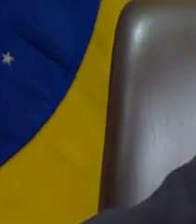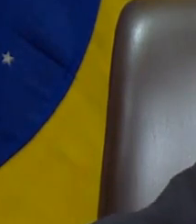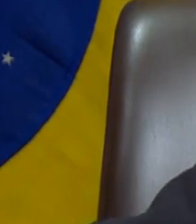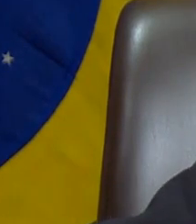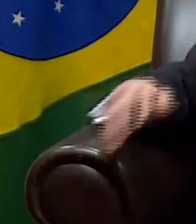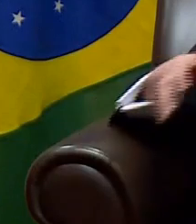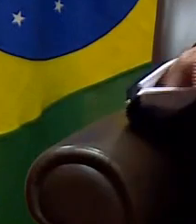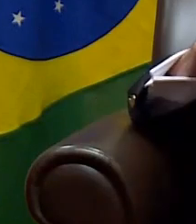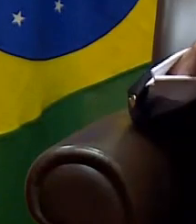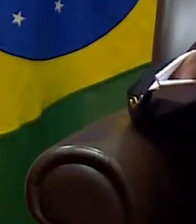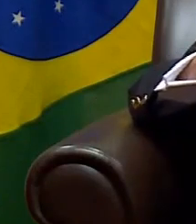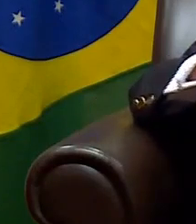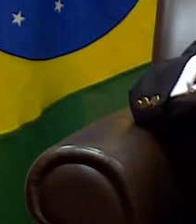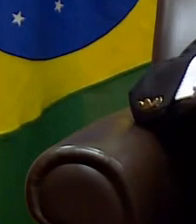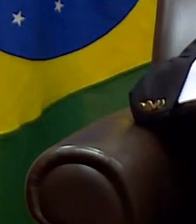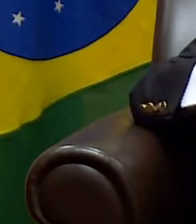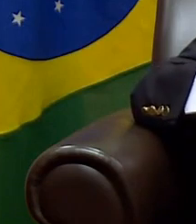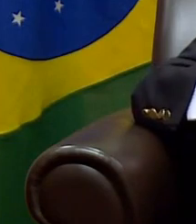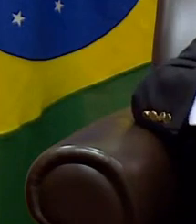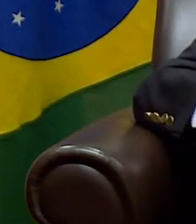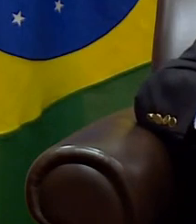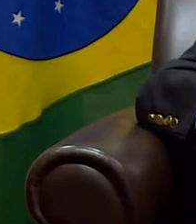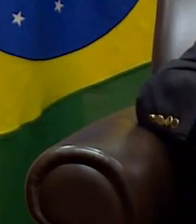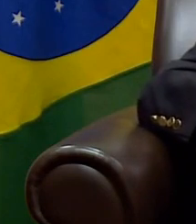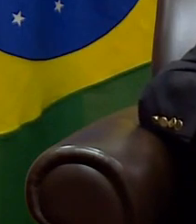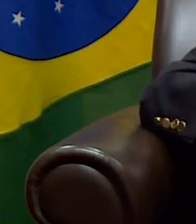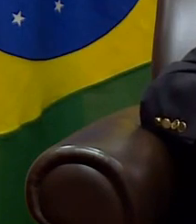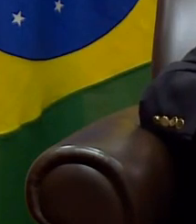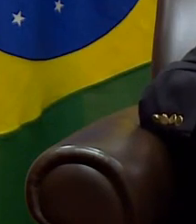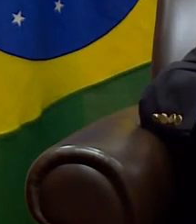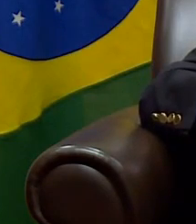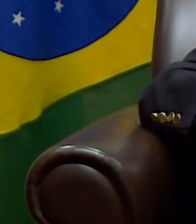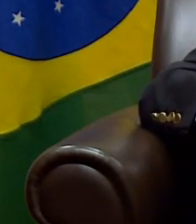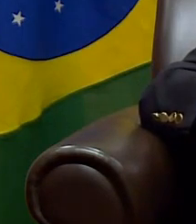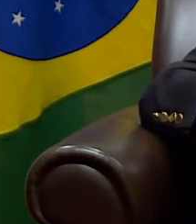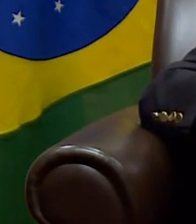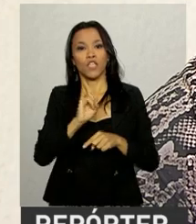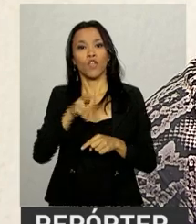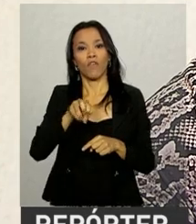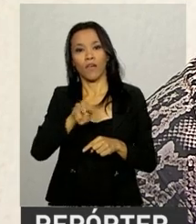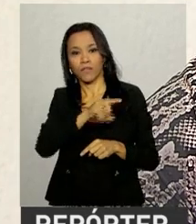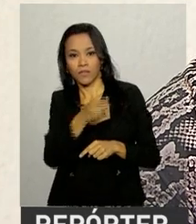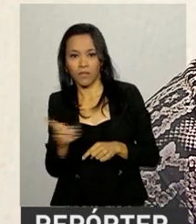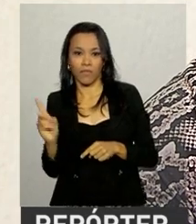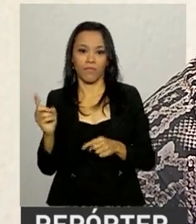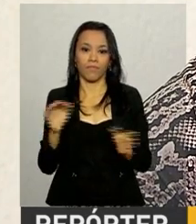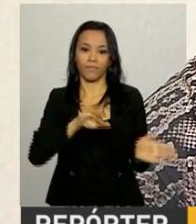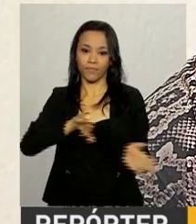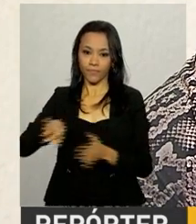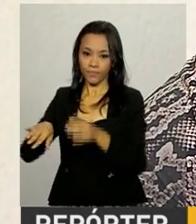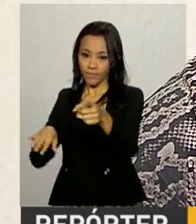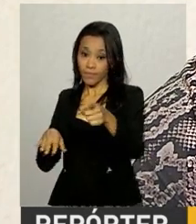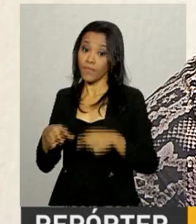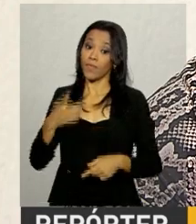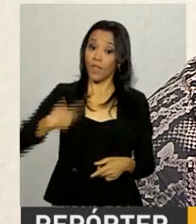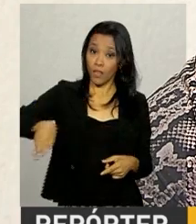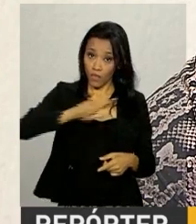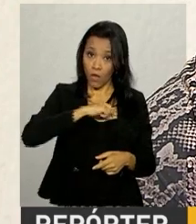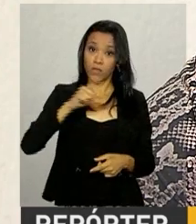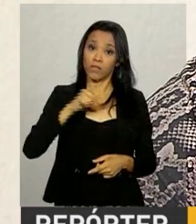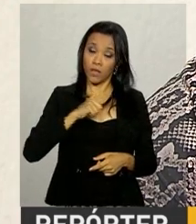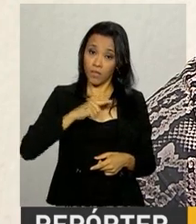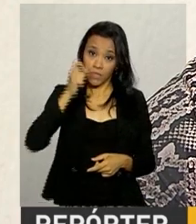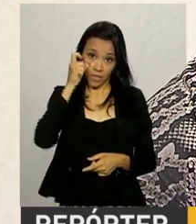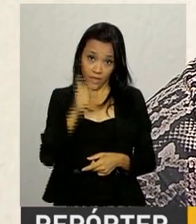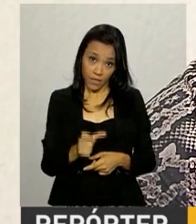cooperação em campos prioritários, como tecnologia e inovação. Nós temos interesse em